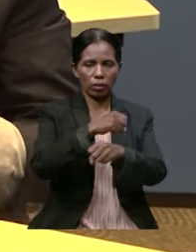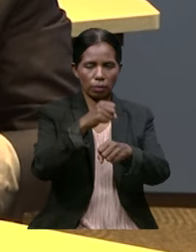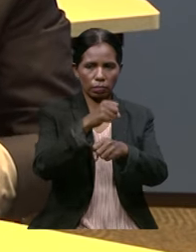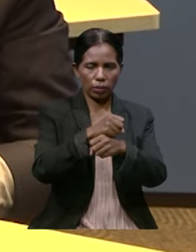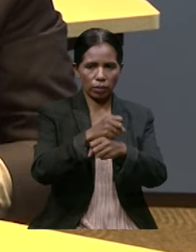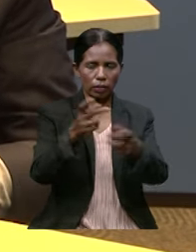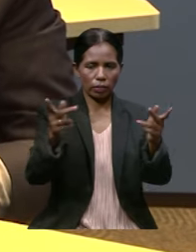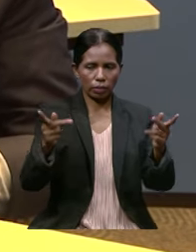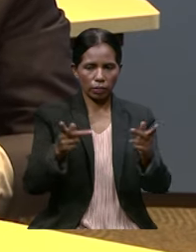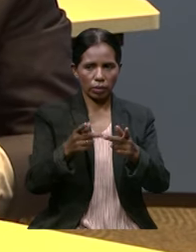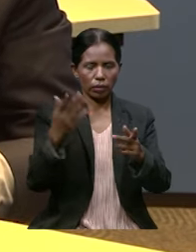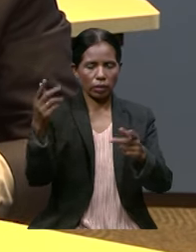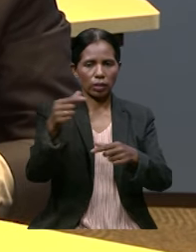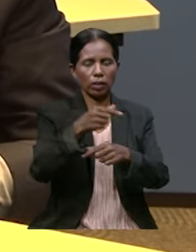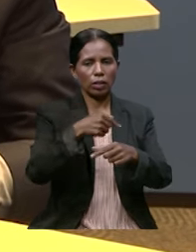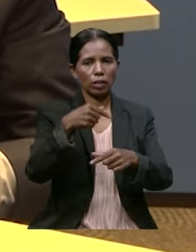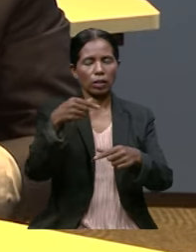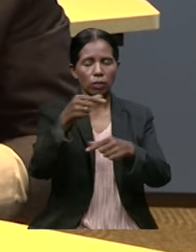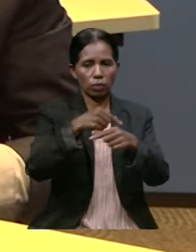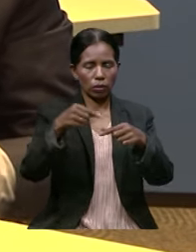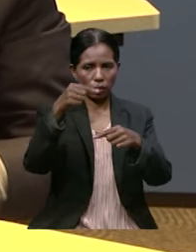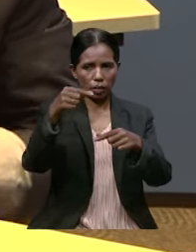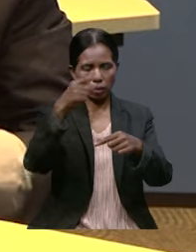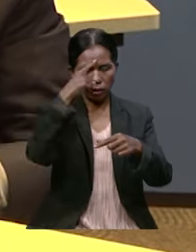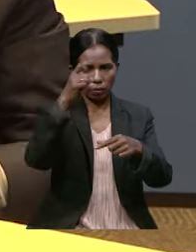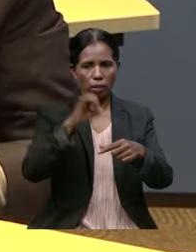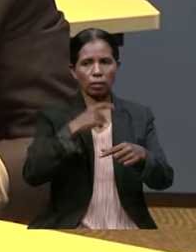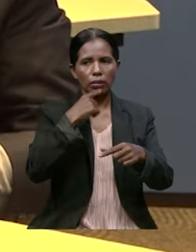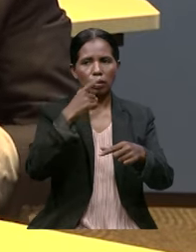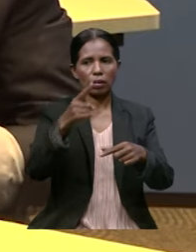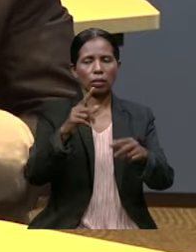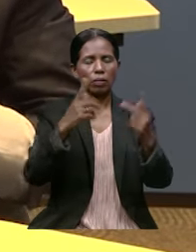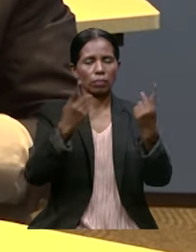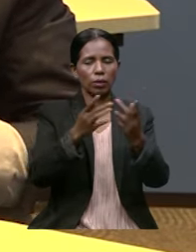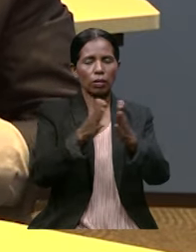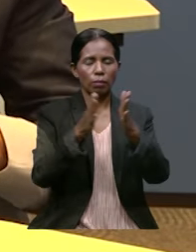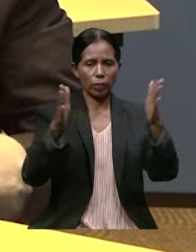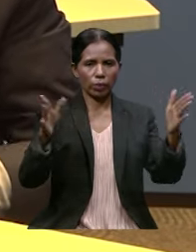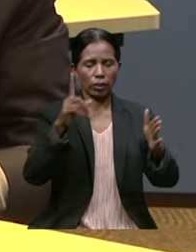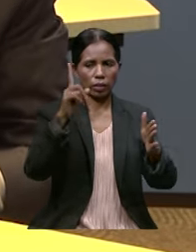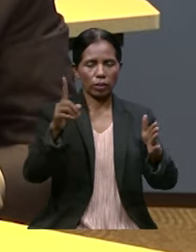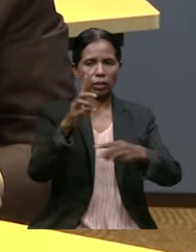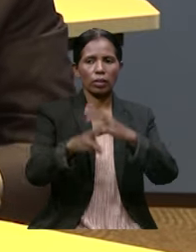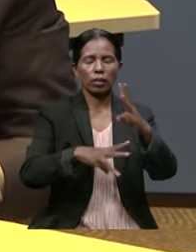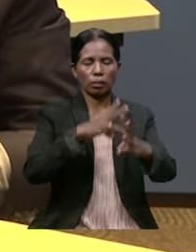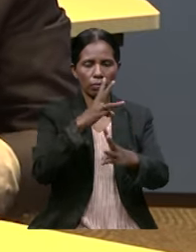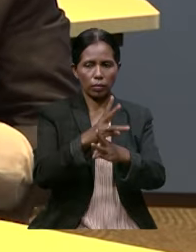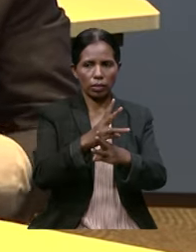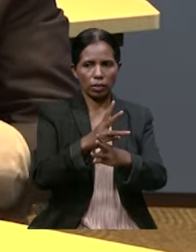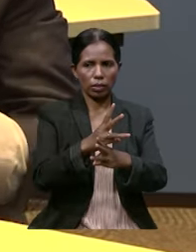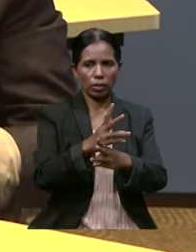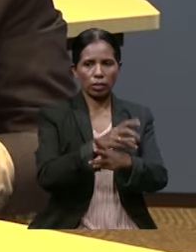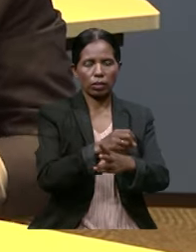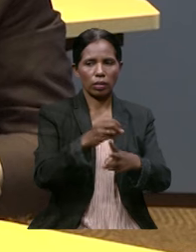centro ba ia Google tamba Google ne anso ina teta nas companhia boti de nebeke boti ha mundo e com certeza